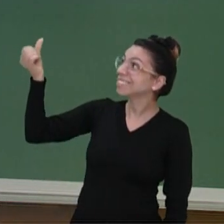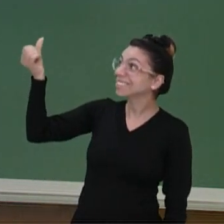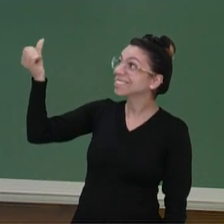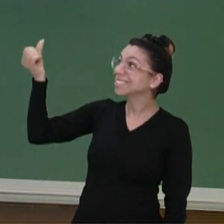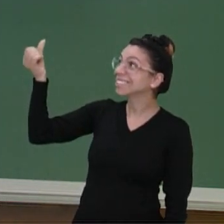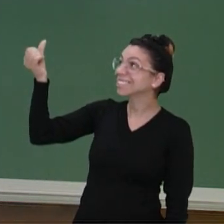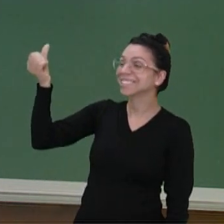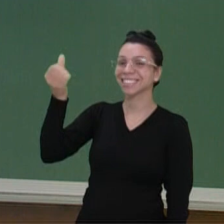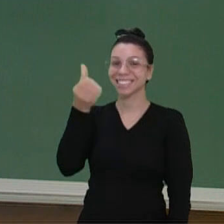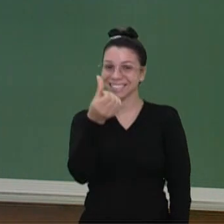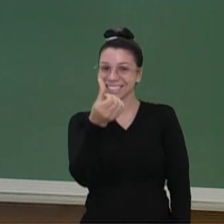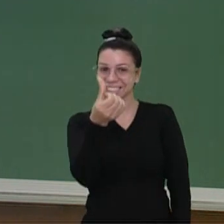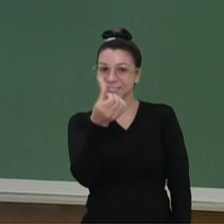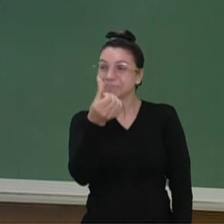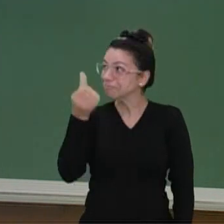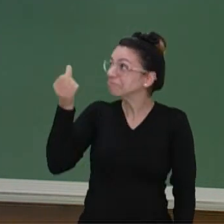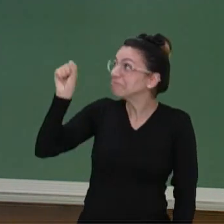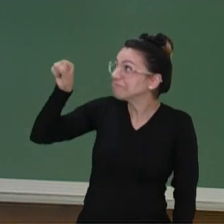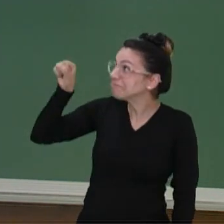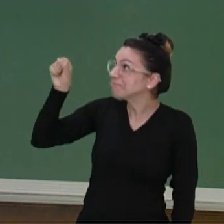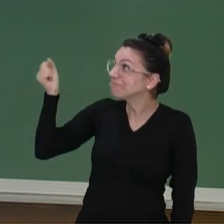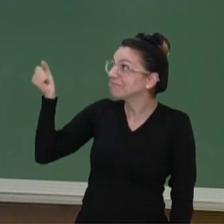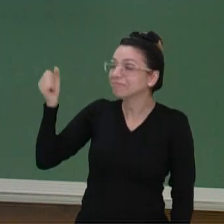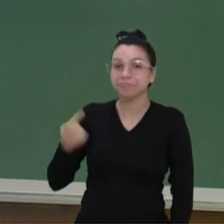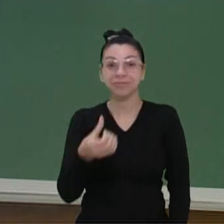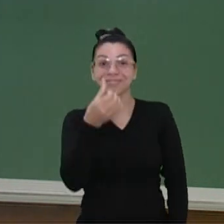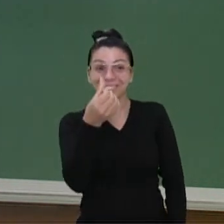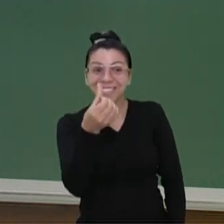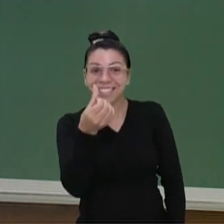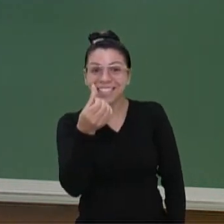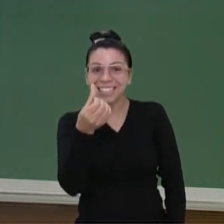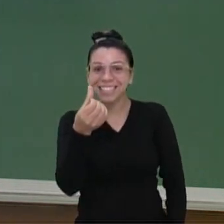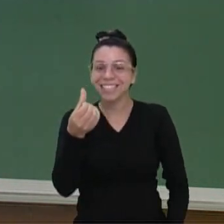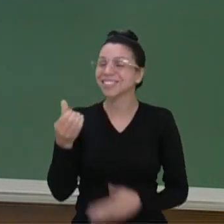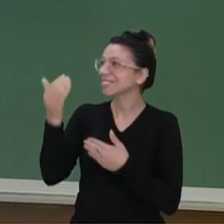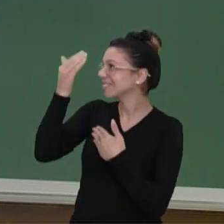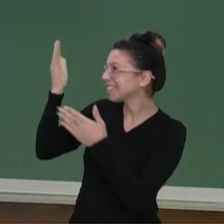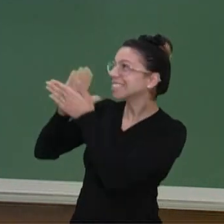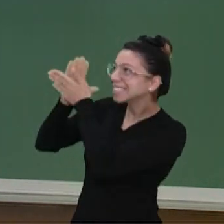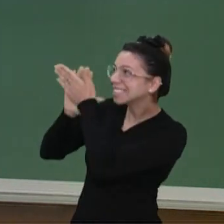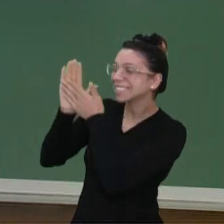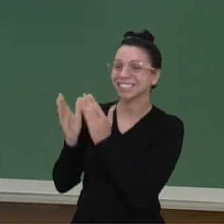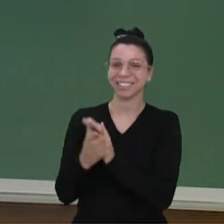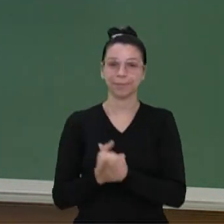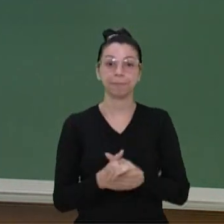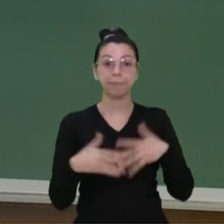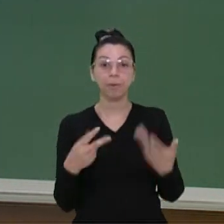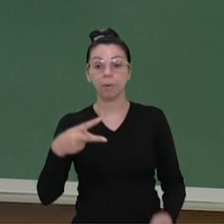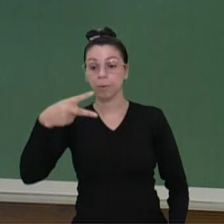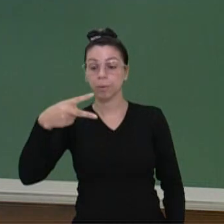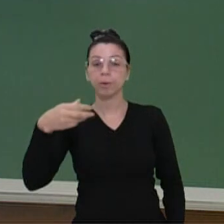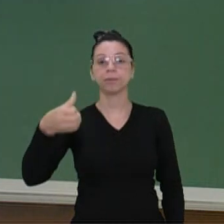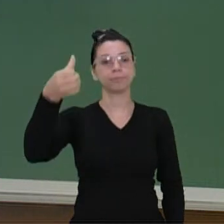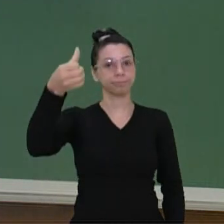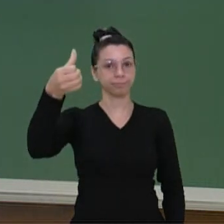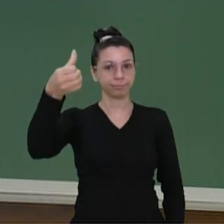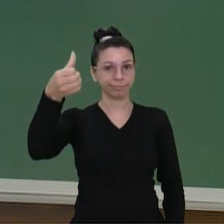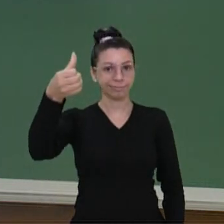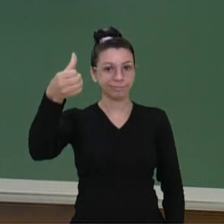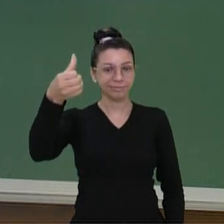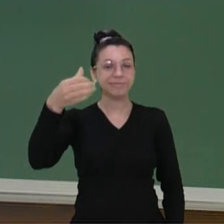gente. É o 6? É isso aí, gente, é o 6, olha só. Muito obrigado. O 2 elevado a 6